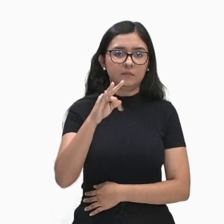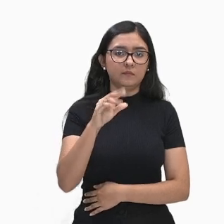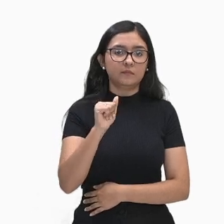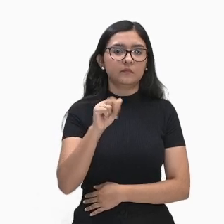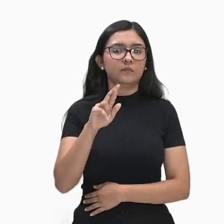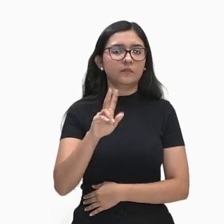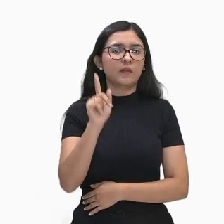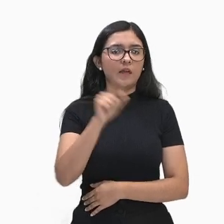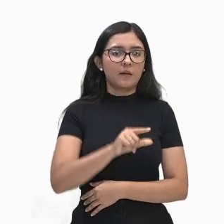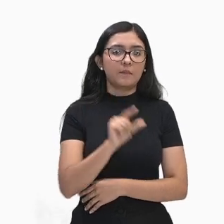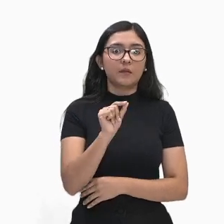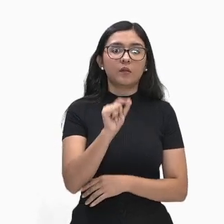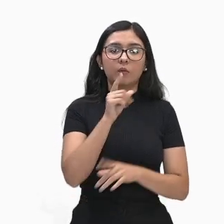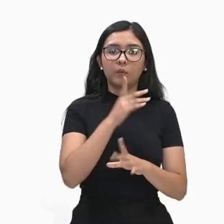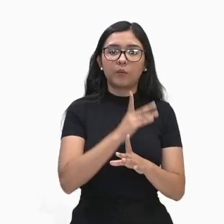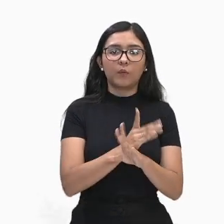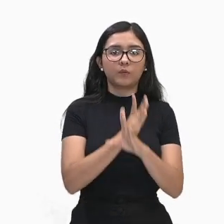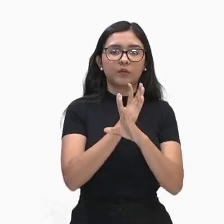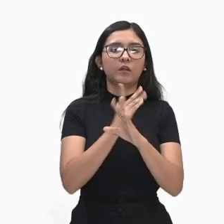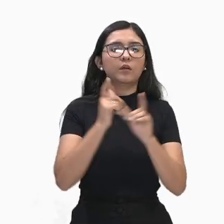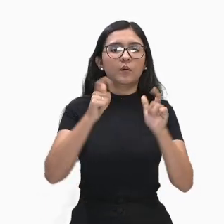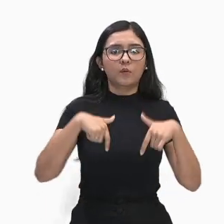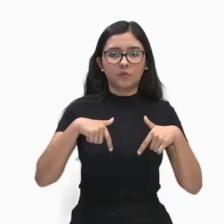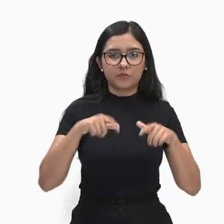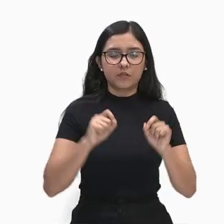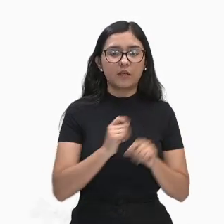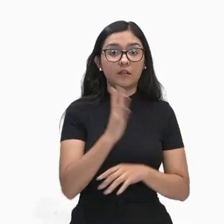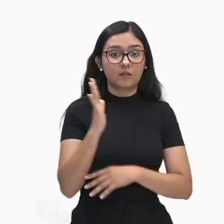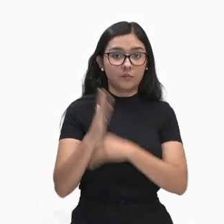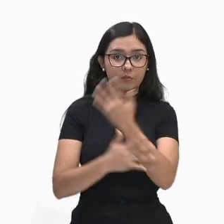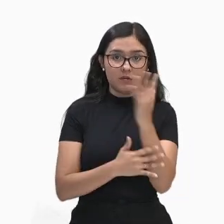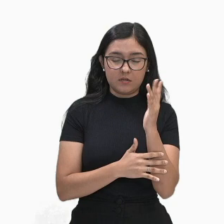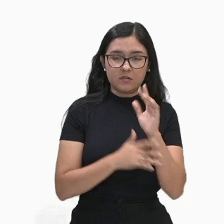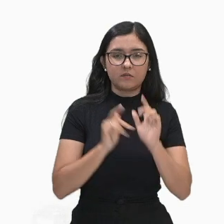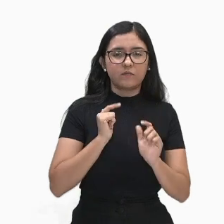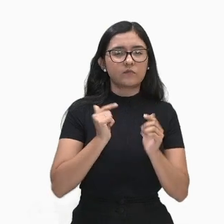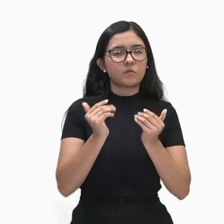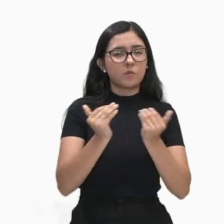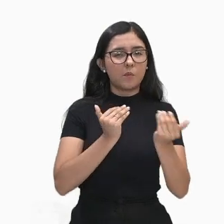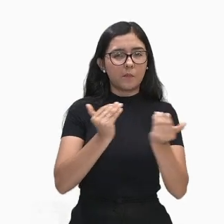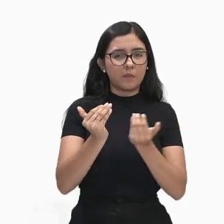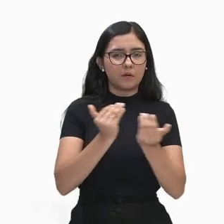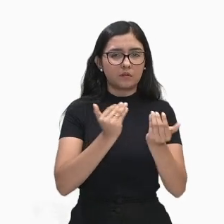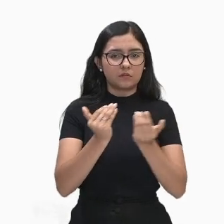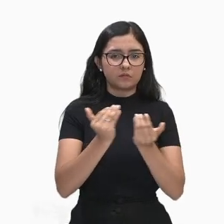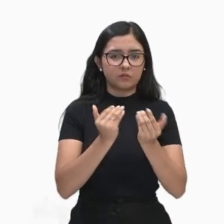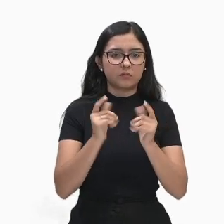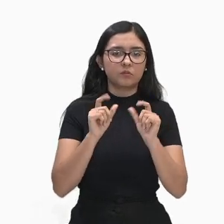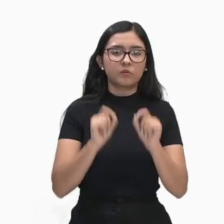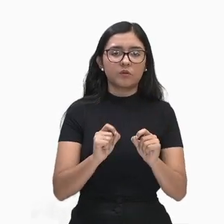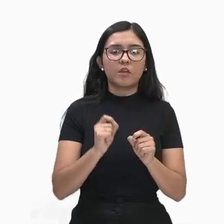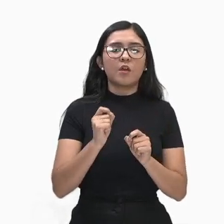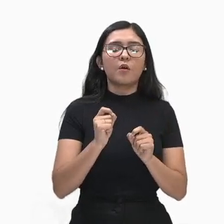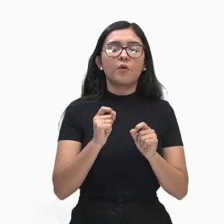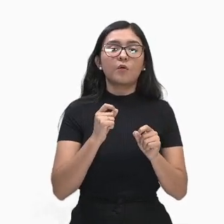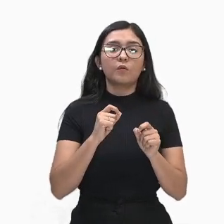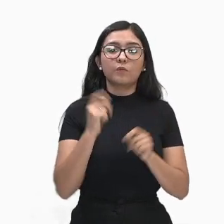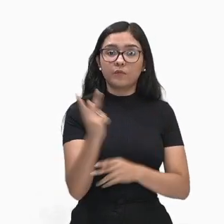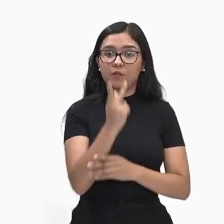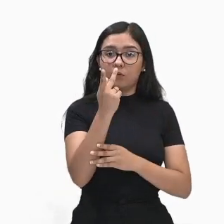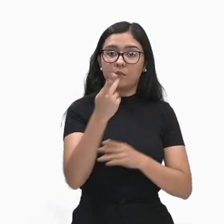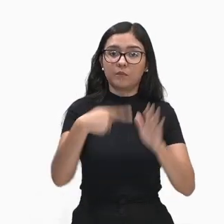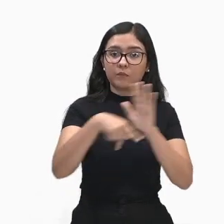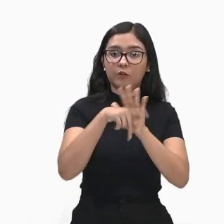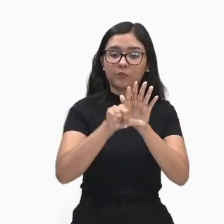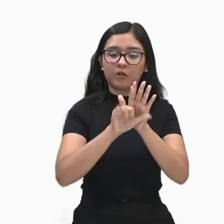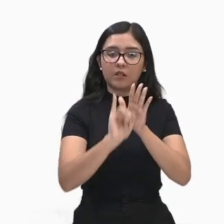carga encontrada na natureza. Comparando esse valor com o Coulomb, temos a seguinte relação.